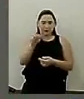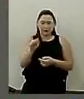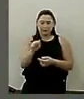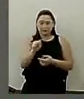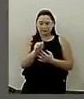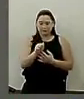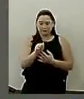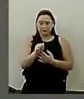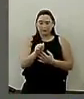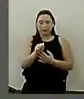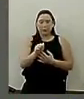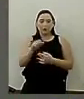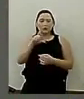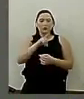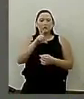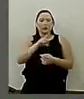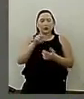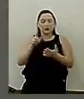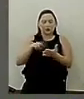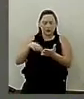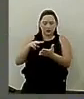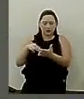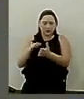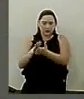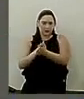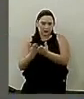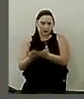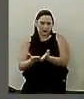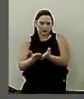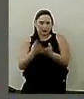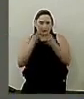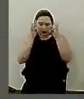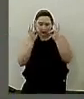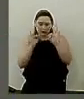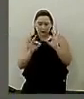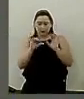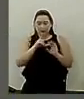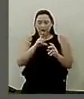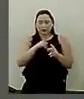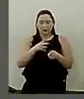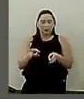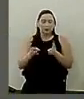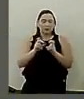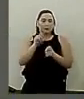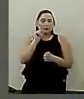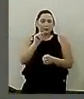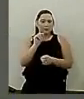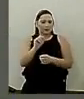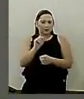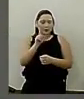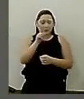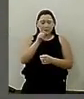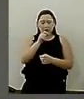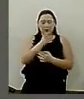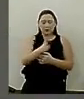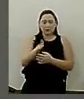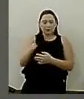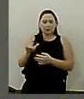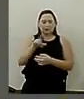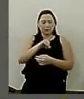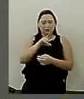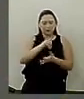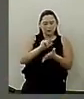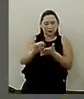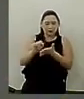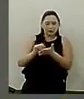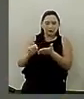Tiberíades. Quando você lê a Bíblia com atenção, você vai perceber que o Mar da Galileia, ele tem nas